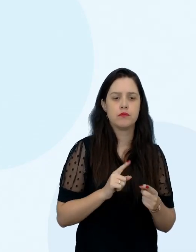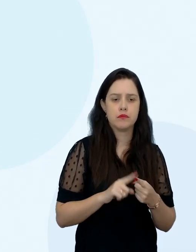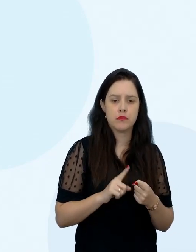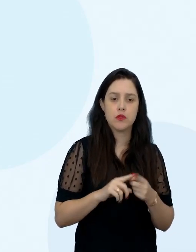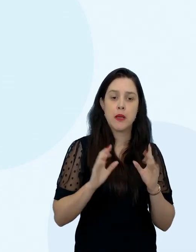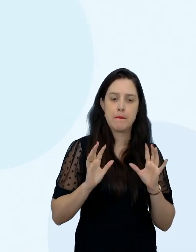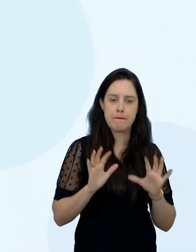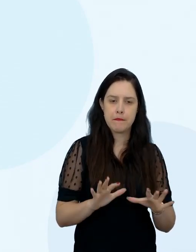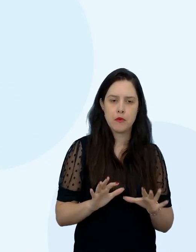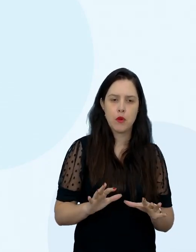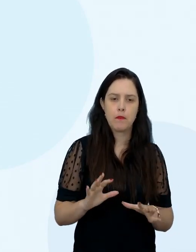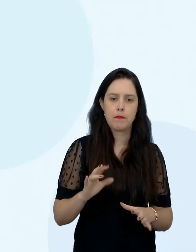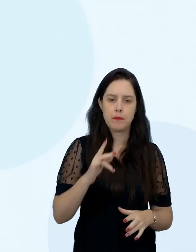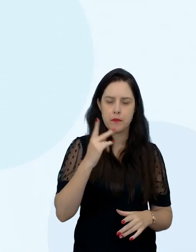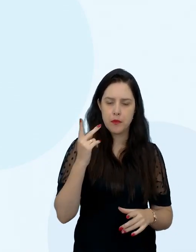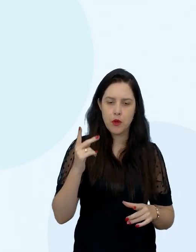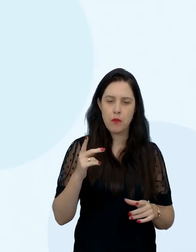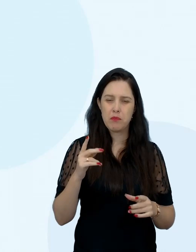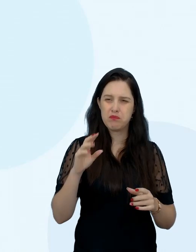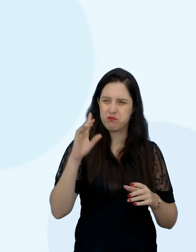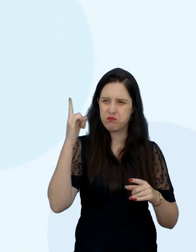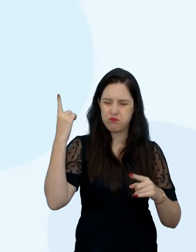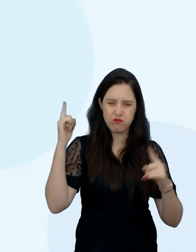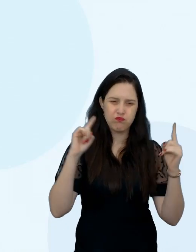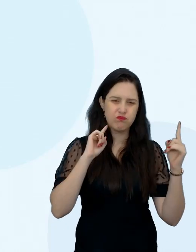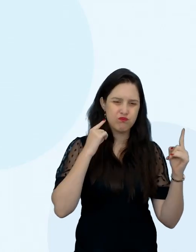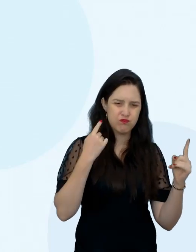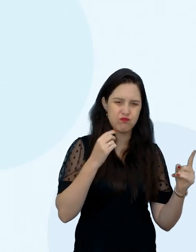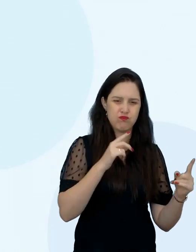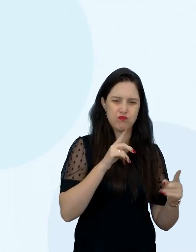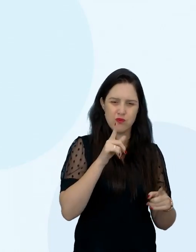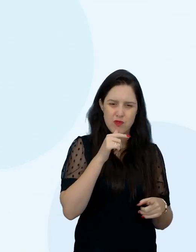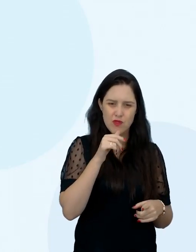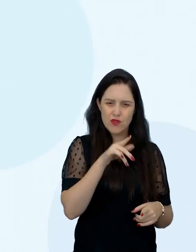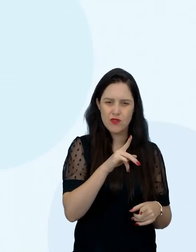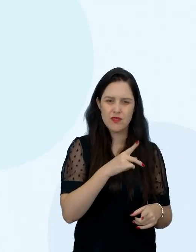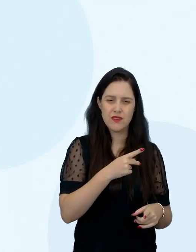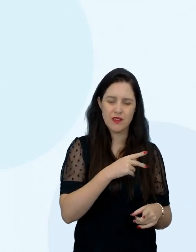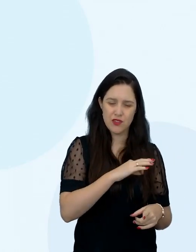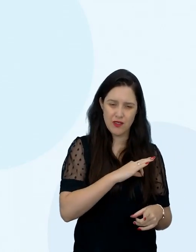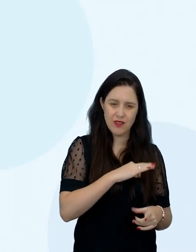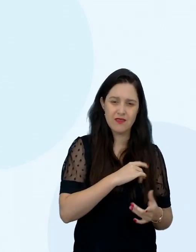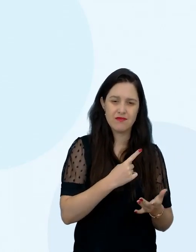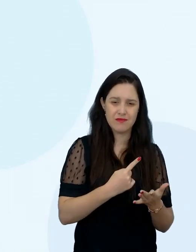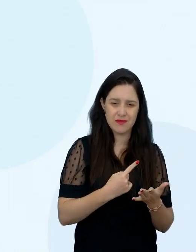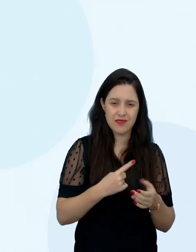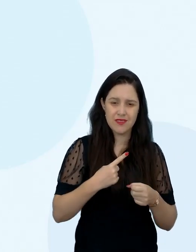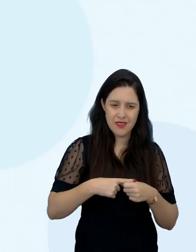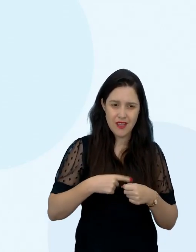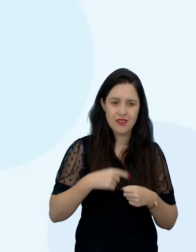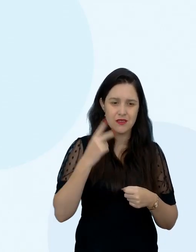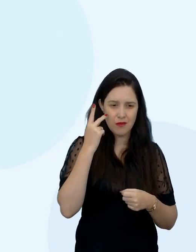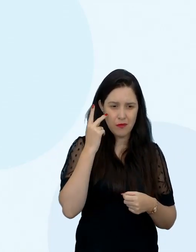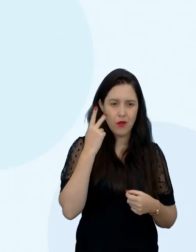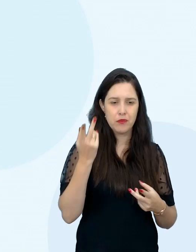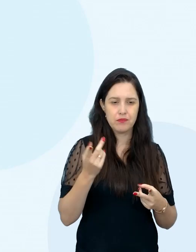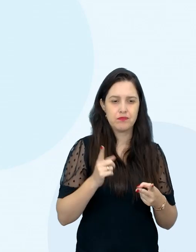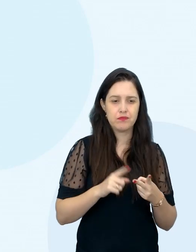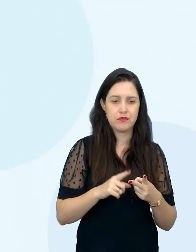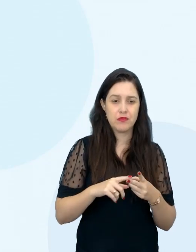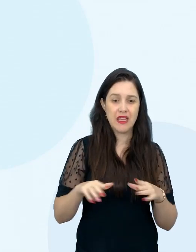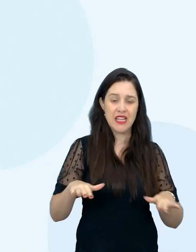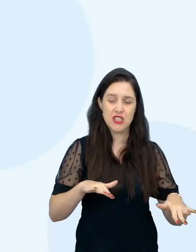os impactos da poluição do rio Tietê na cidade de São Paulo é um problema. Como resolver, né, essa poluição? Quais são esses impactos?